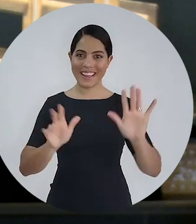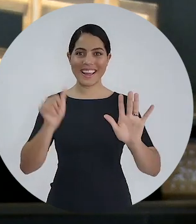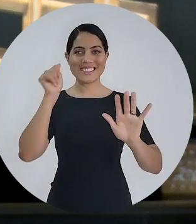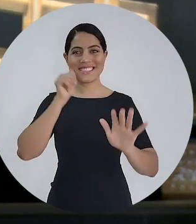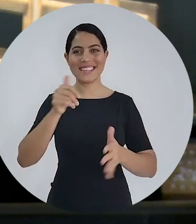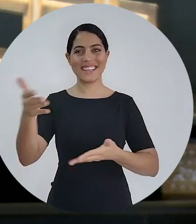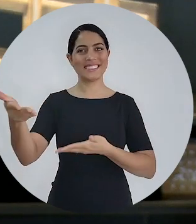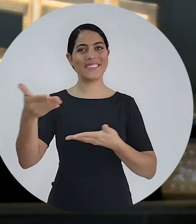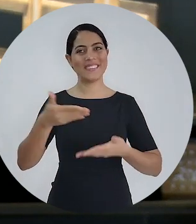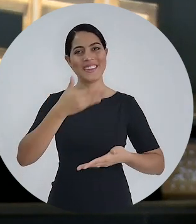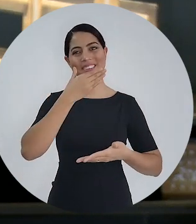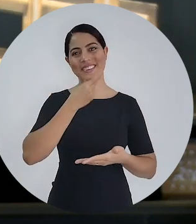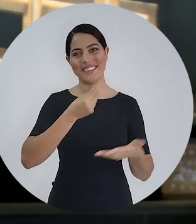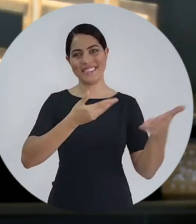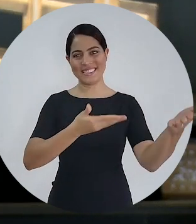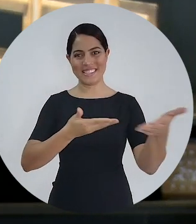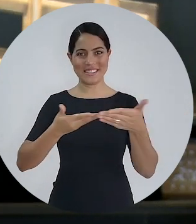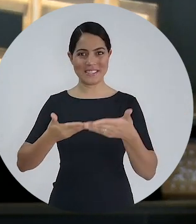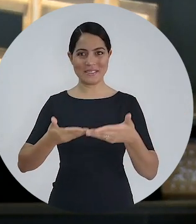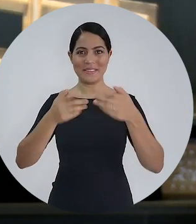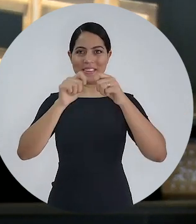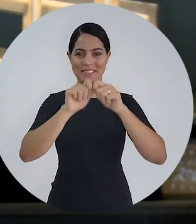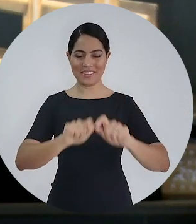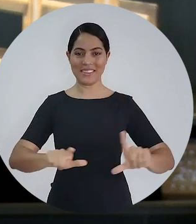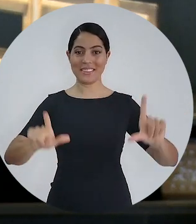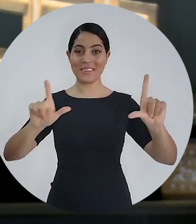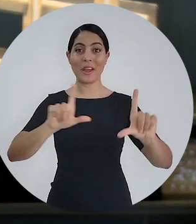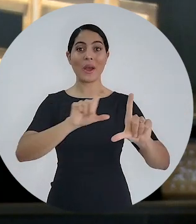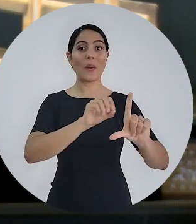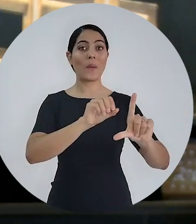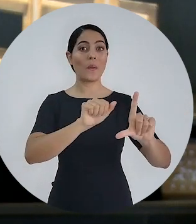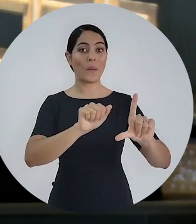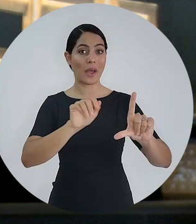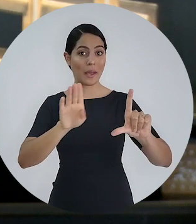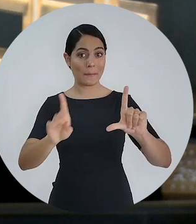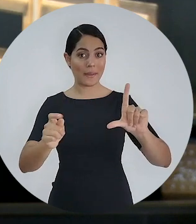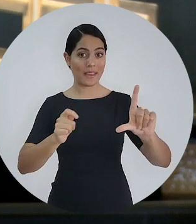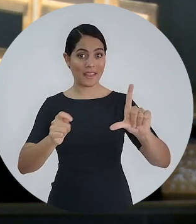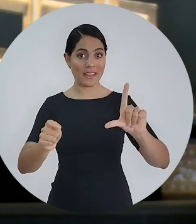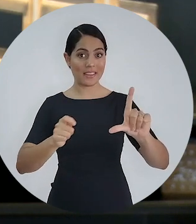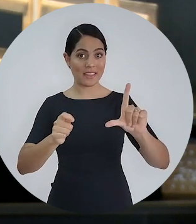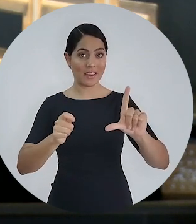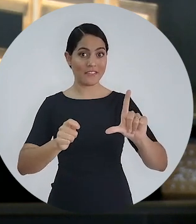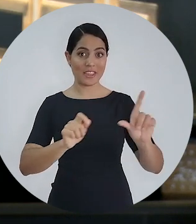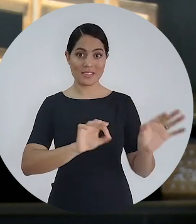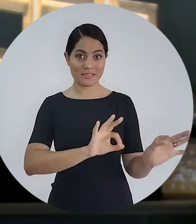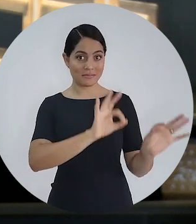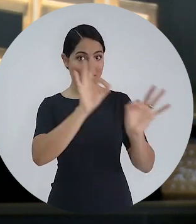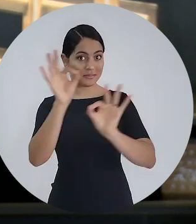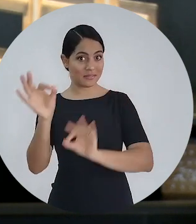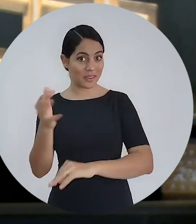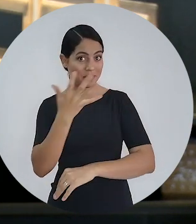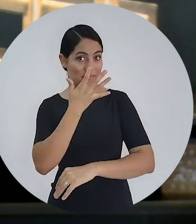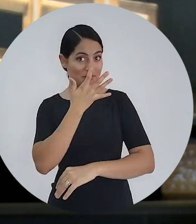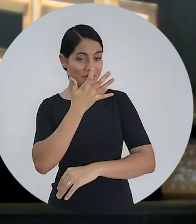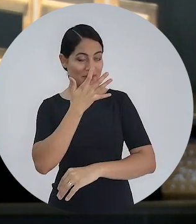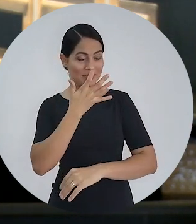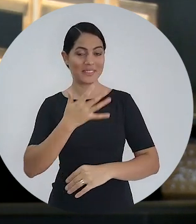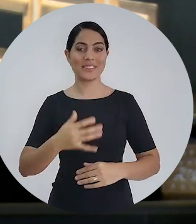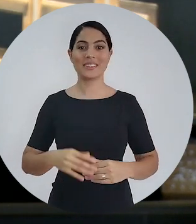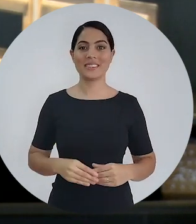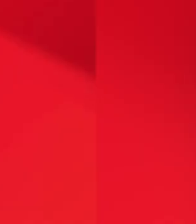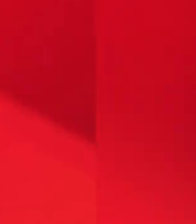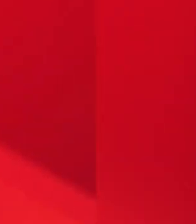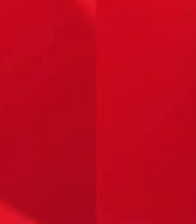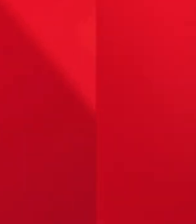Olá, seja bem-vinda, seja bem-vindo. Começa agora mais um OAB Entrevista. Fique com a gente, já estamos